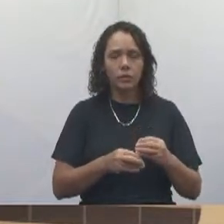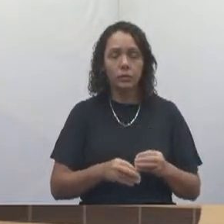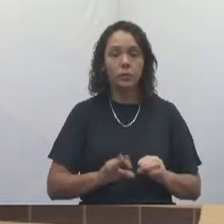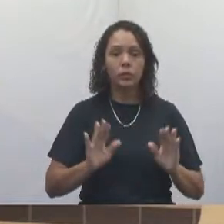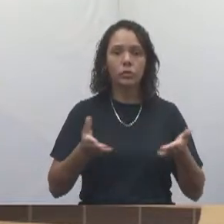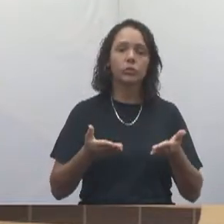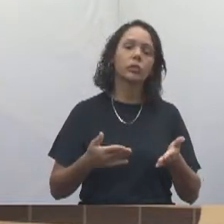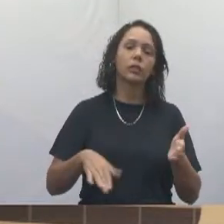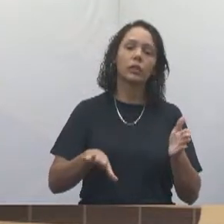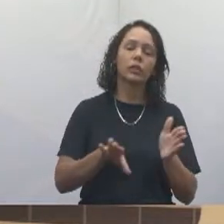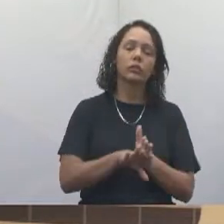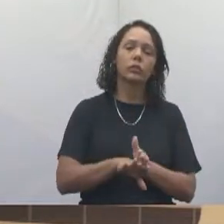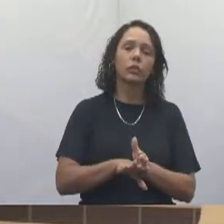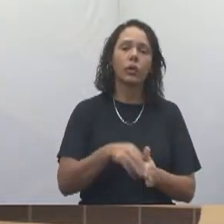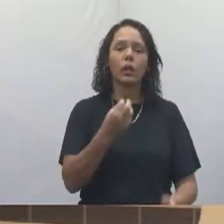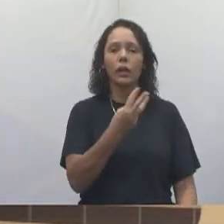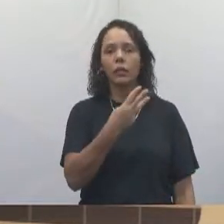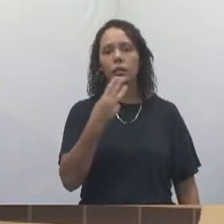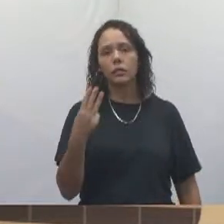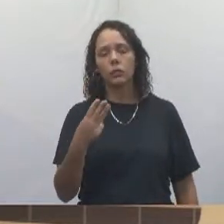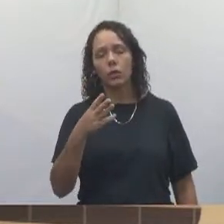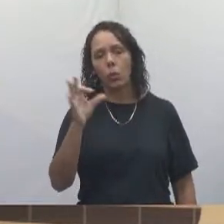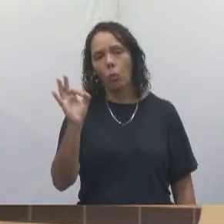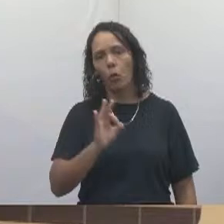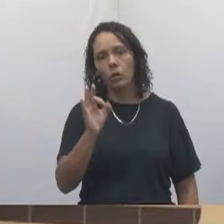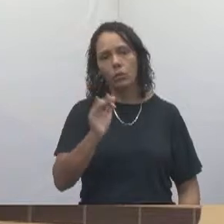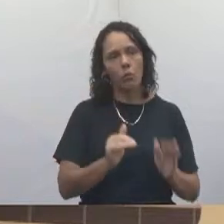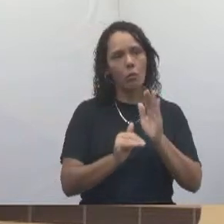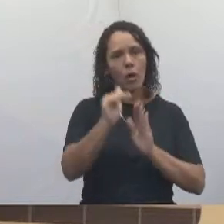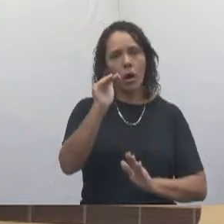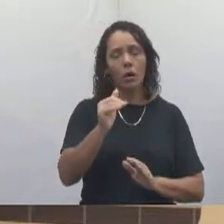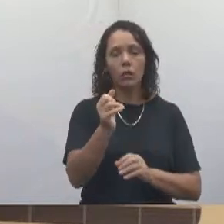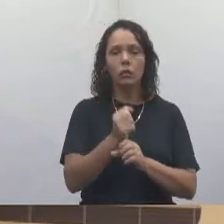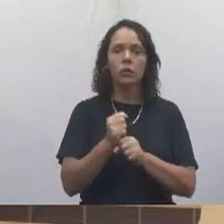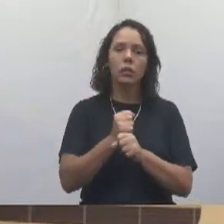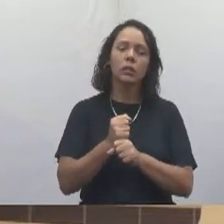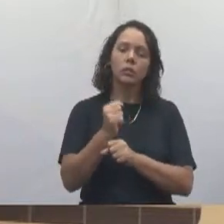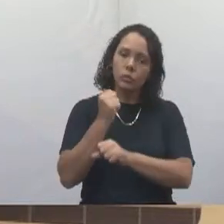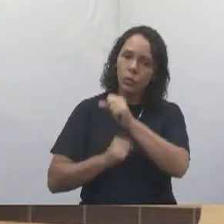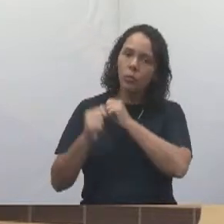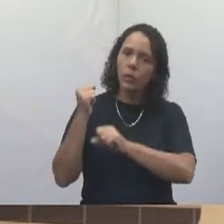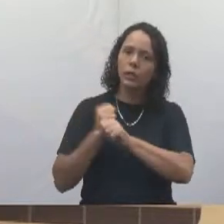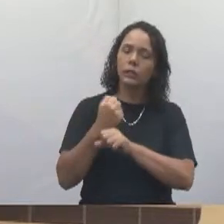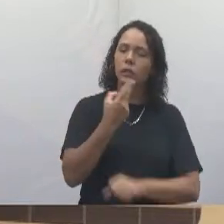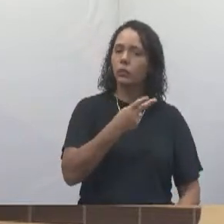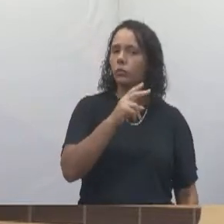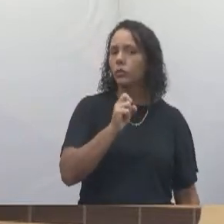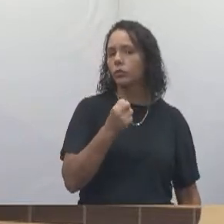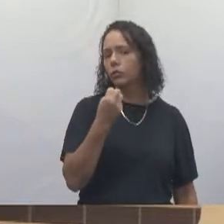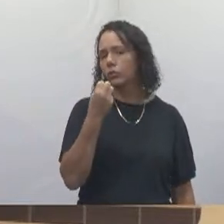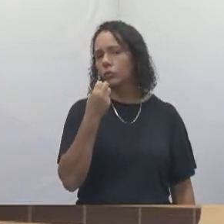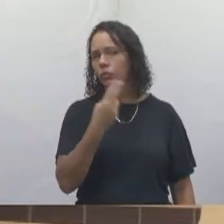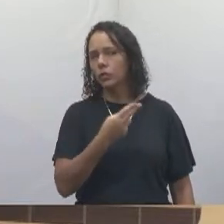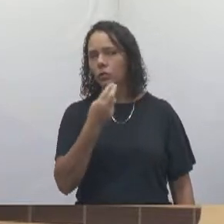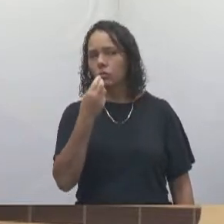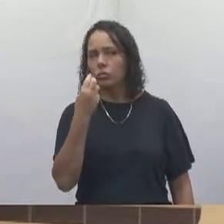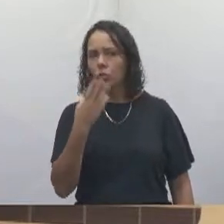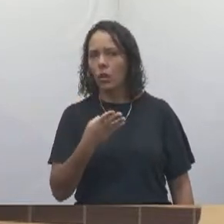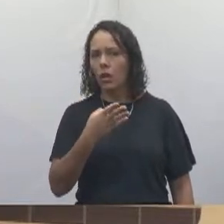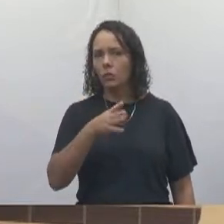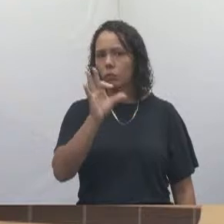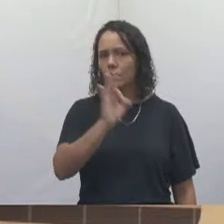Já chegou a 34%. O ano passado foi 24%. Os senhores imaginem